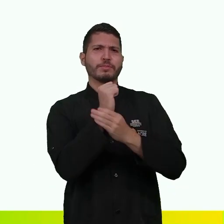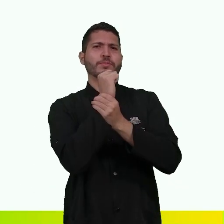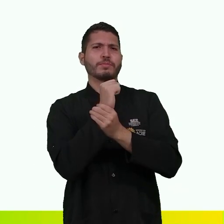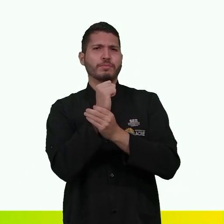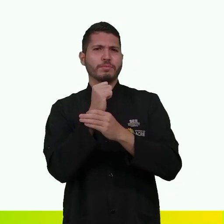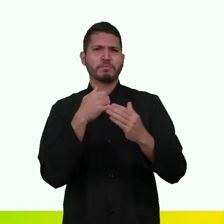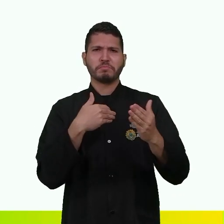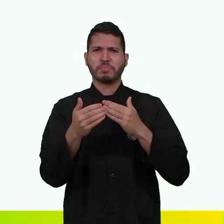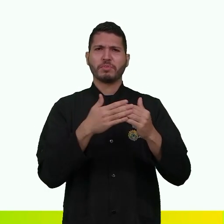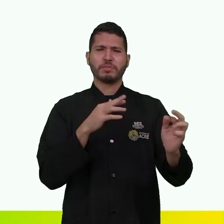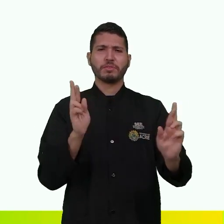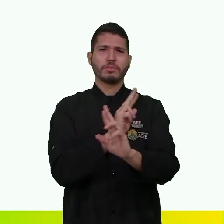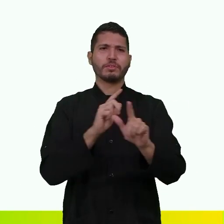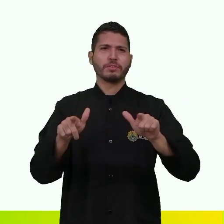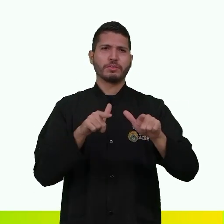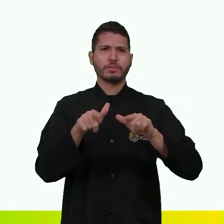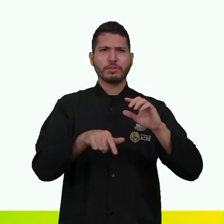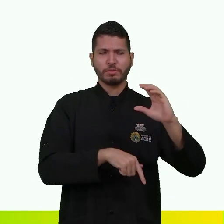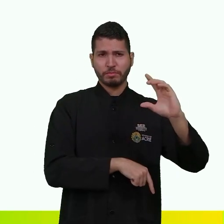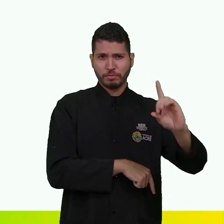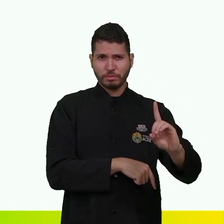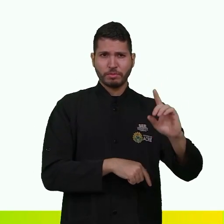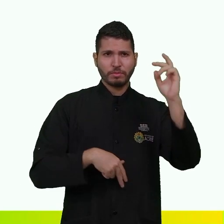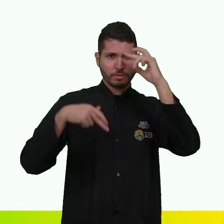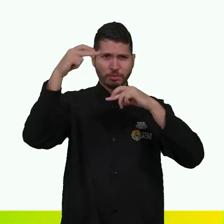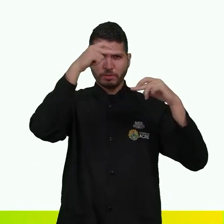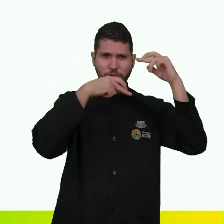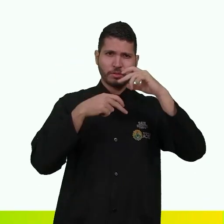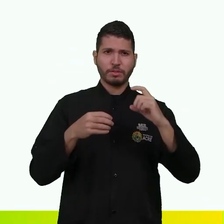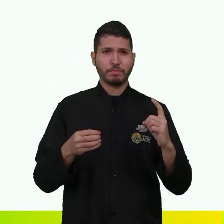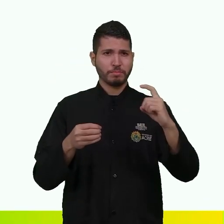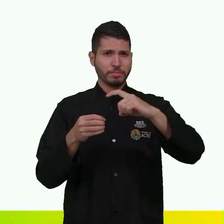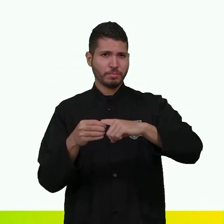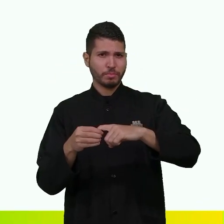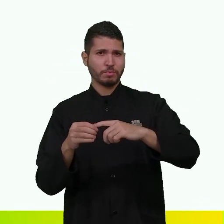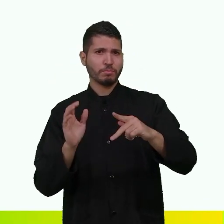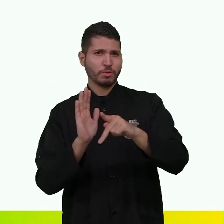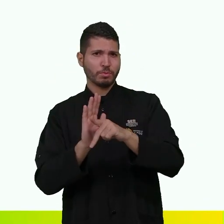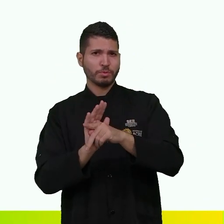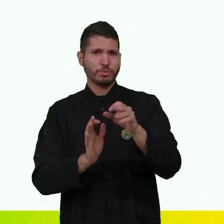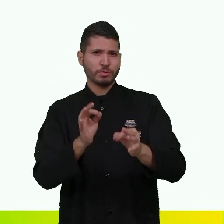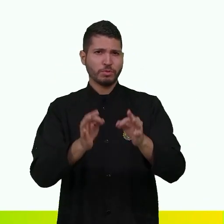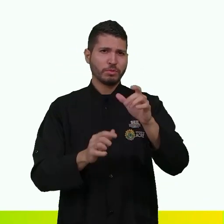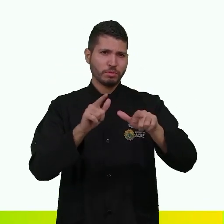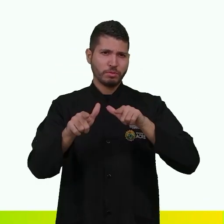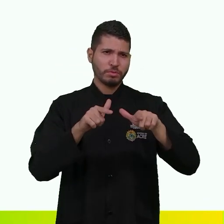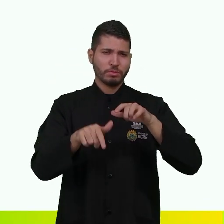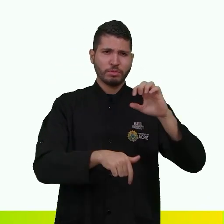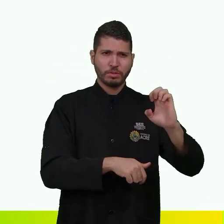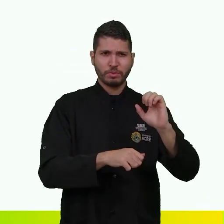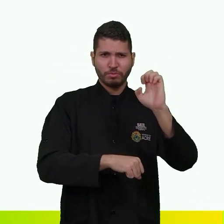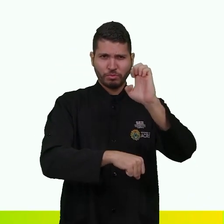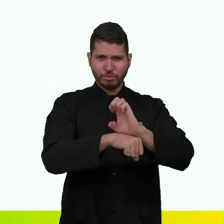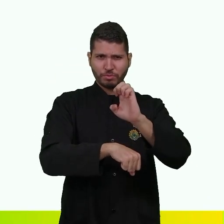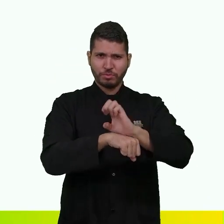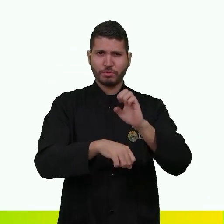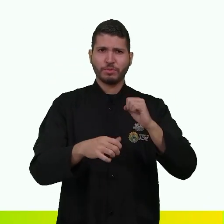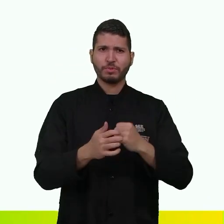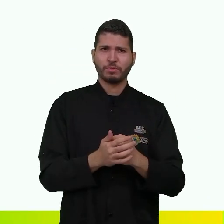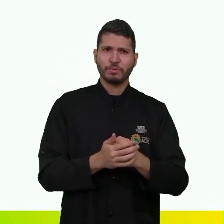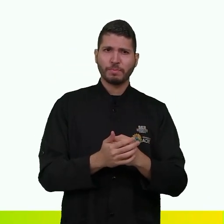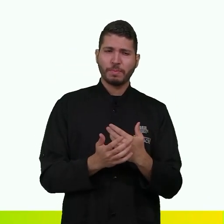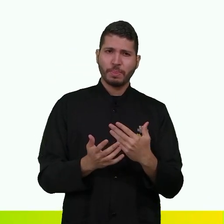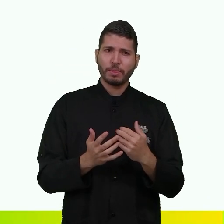fiscalização depende exclusivamente da Justiça do Trabalho? E, o Estado pode flexibilizar direitos